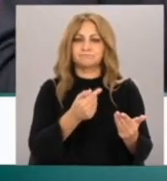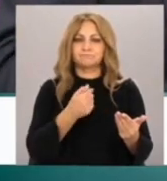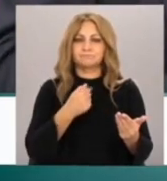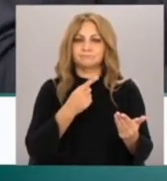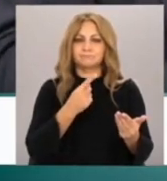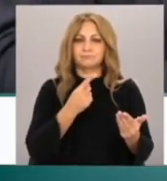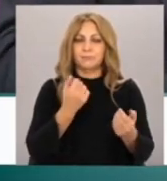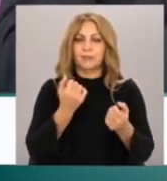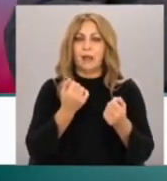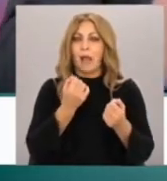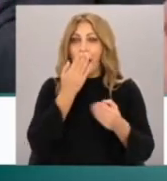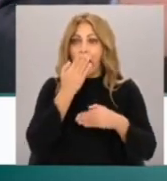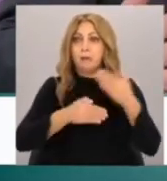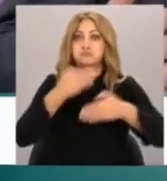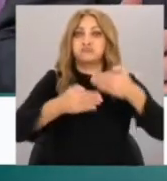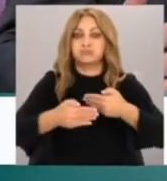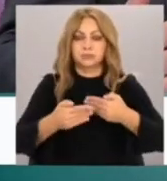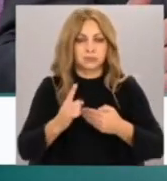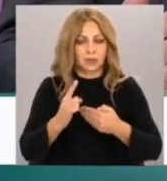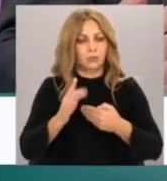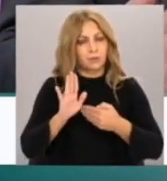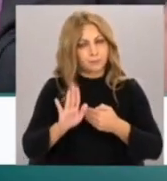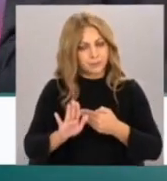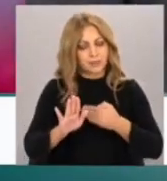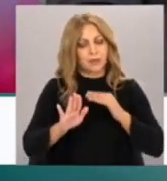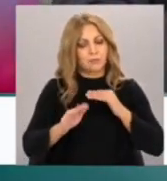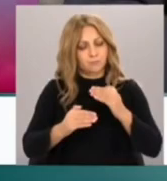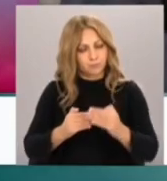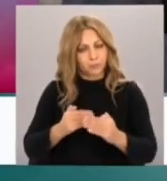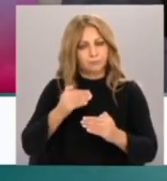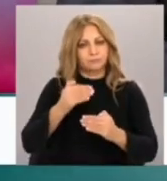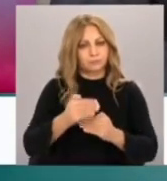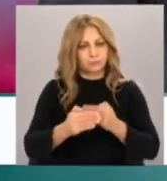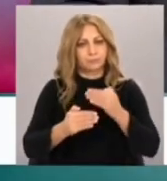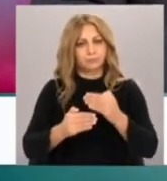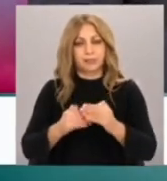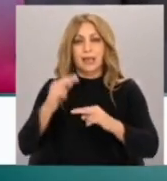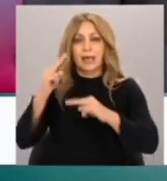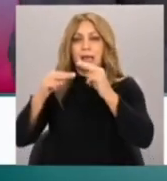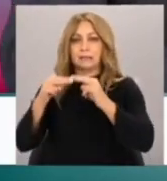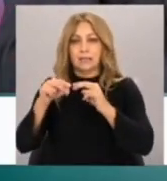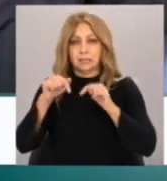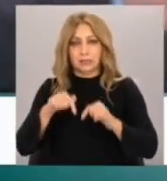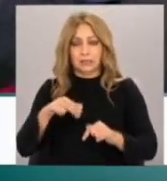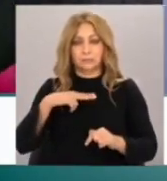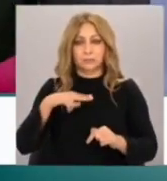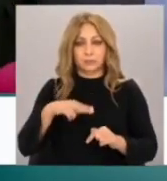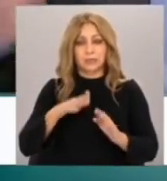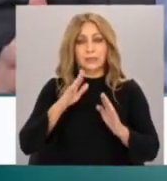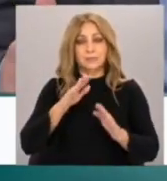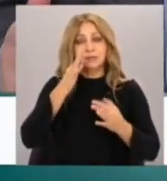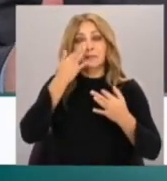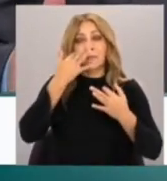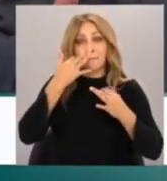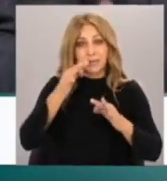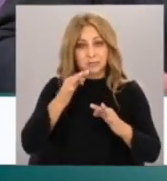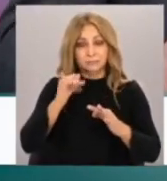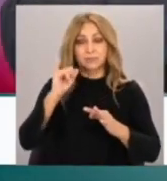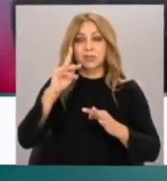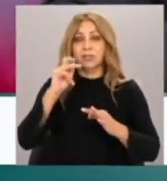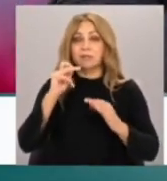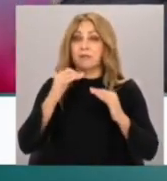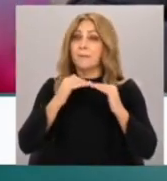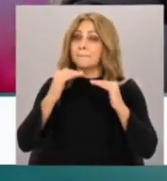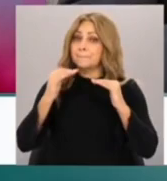usaram o carro à frente dos Bois porque fato é preciso formar a taxação em Portugal simplificá-la é preciso baixar o grau é preciso baixar o Iva